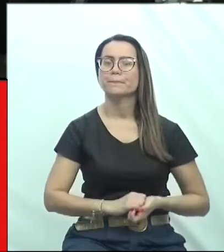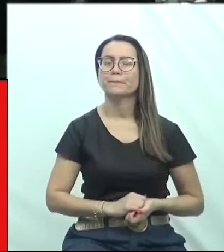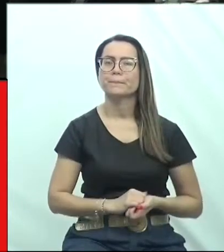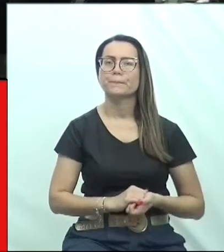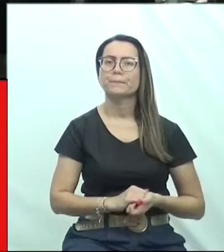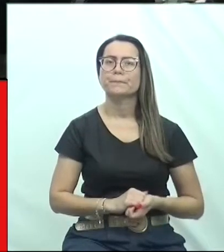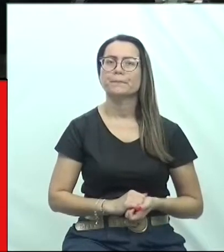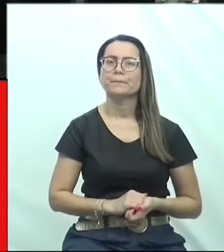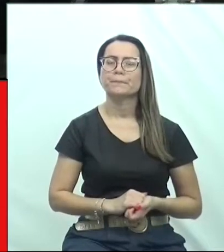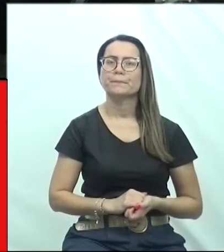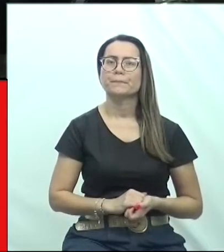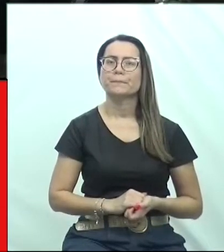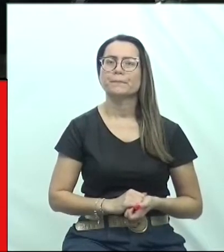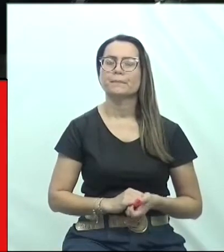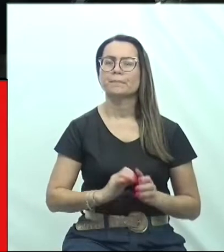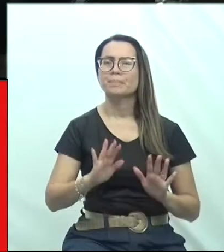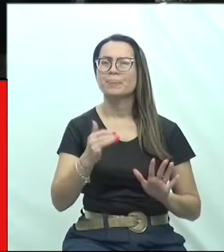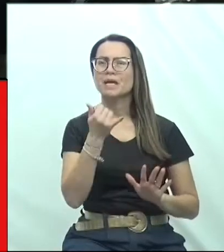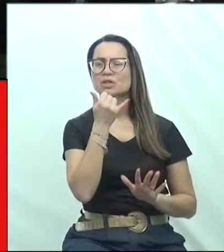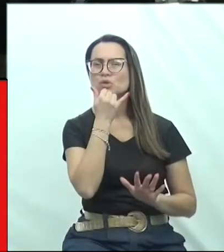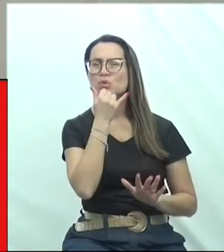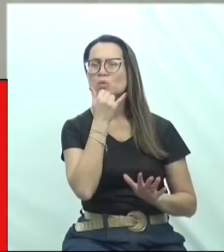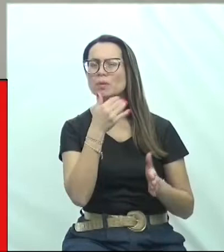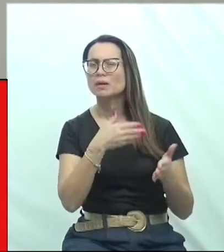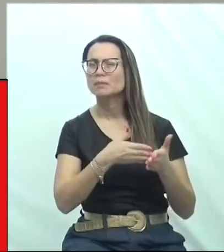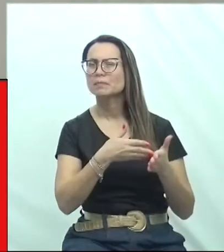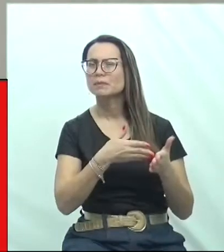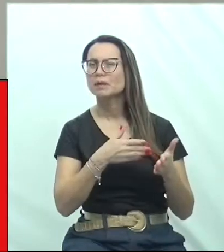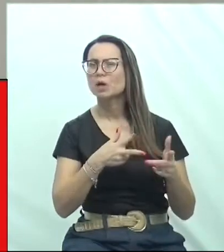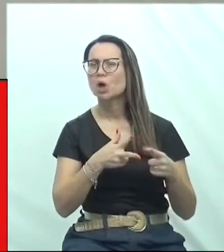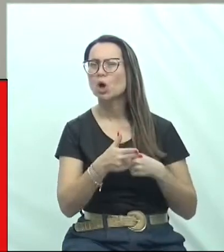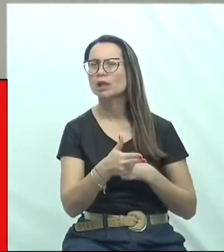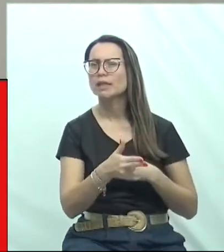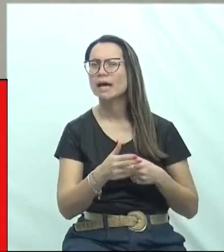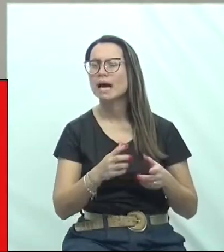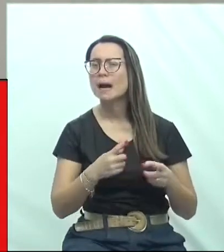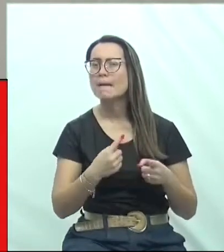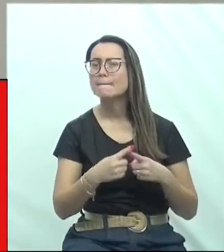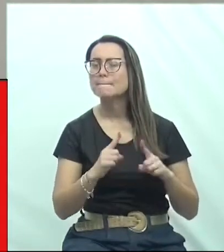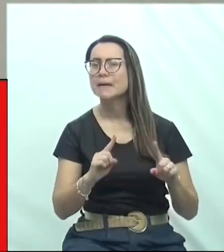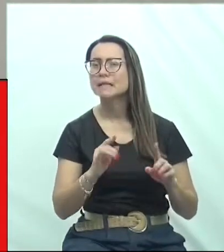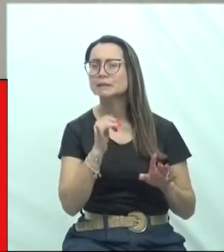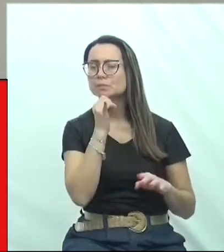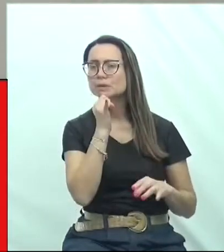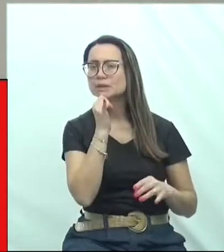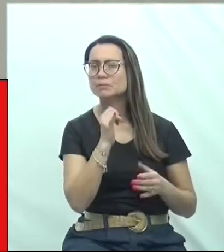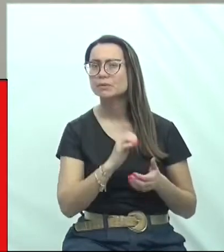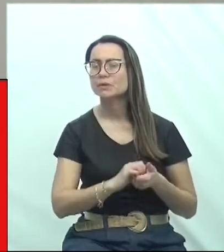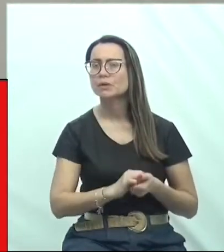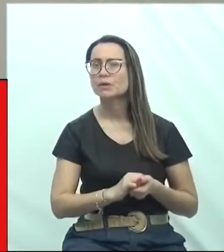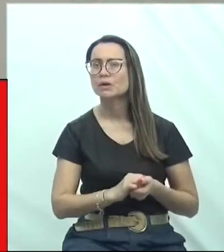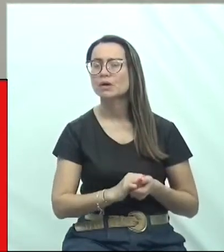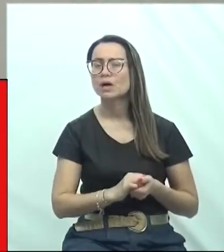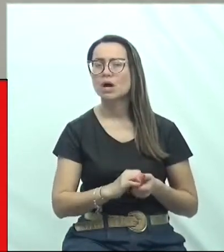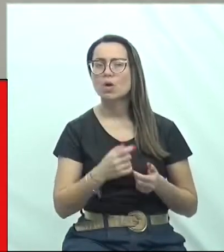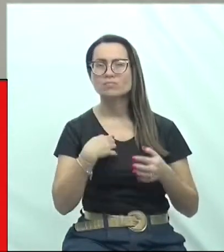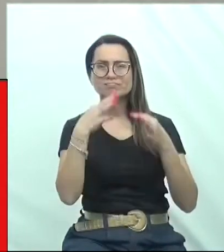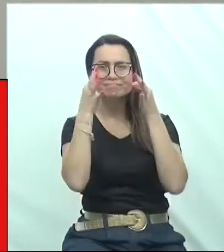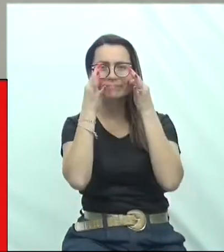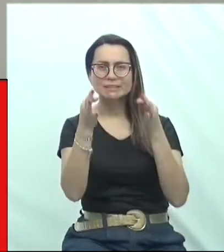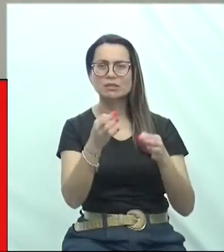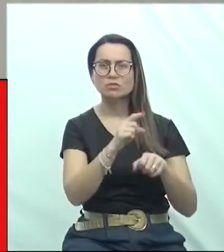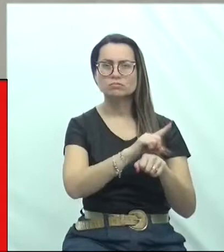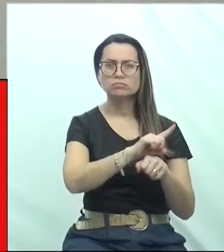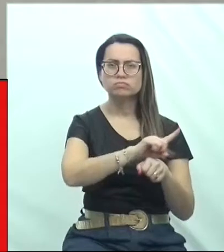assim, desculpa tá. Te interromper, mas independente da velocidade, né, que não foi... O que me chamou a atenção não foi a velocidade em si, foi o